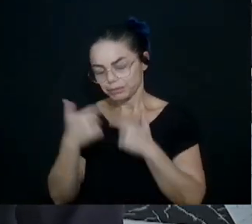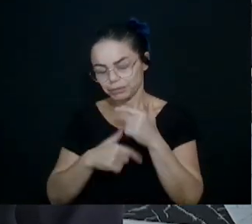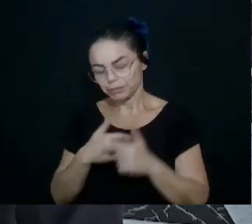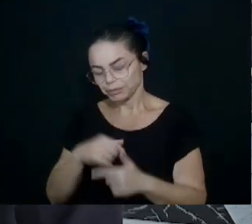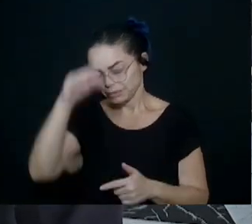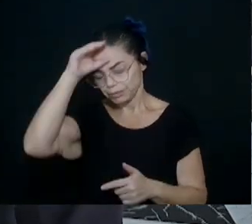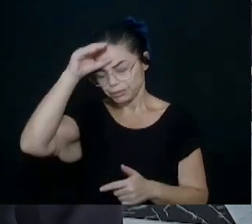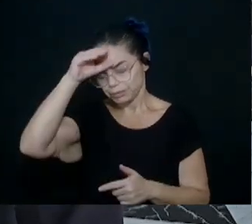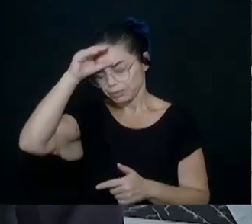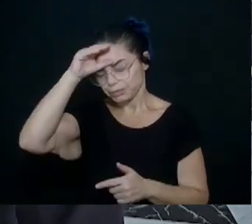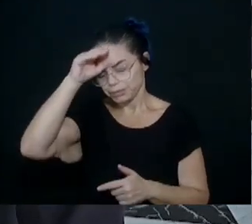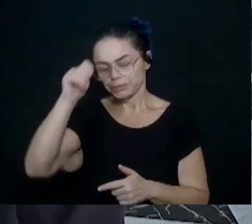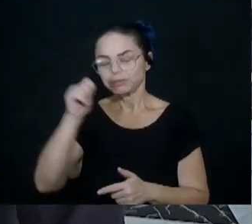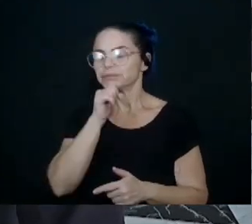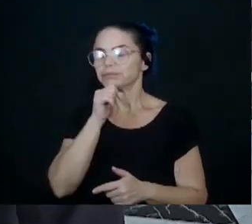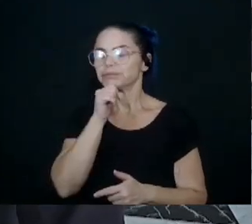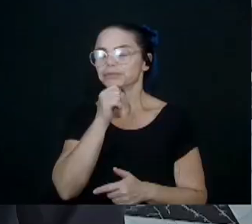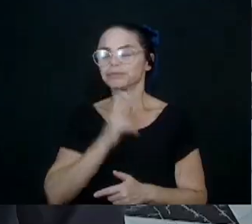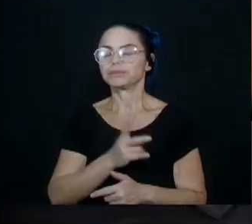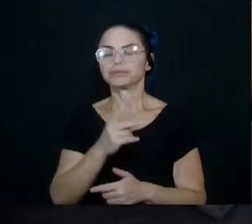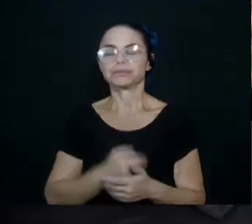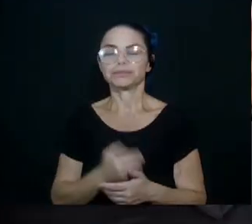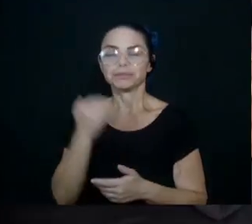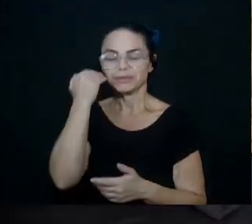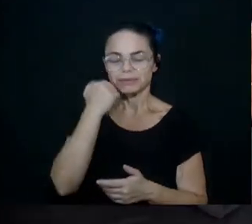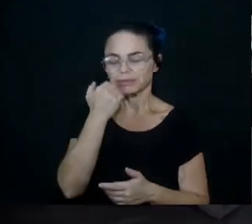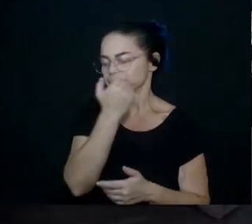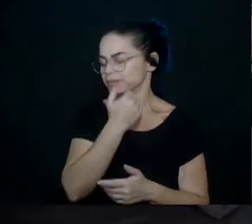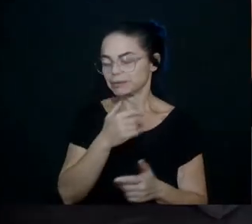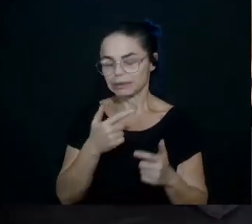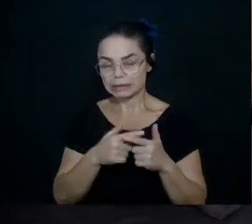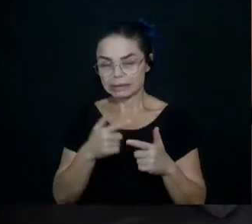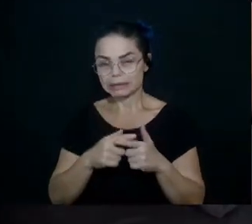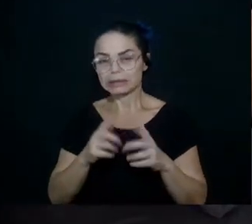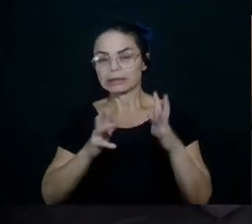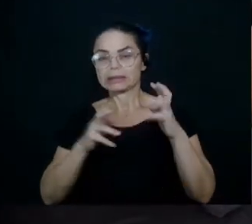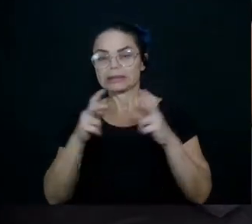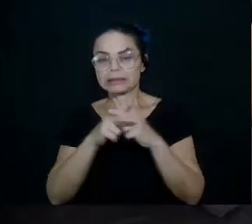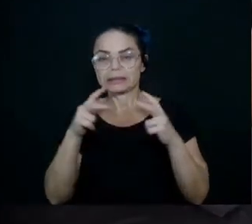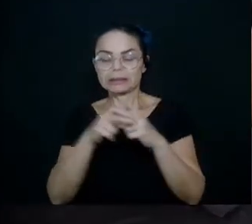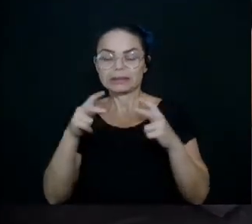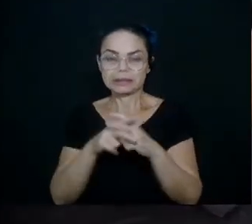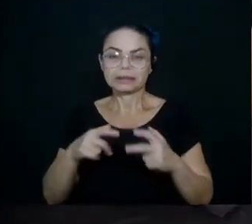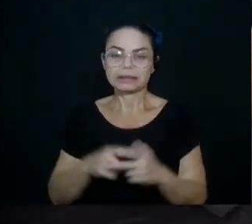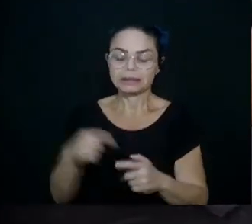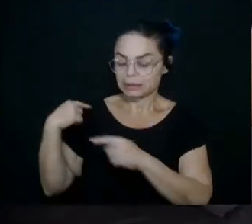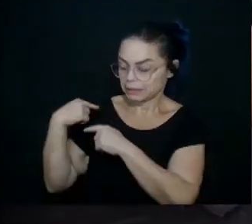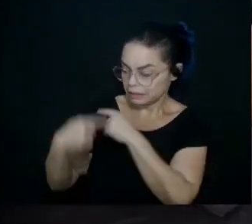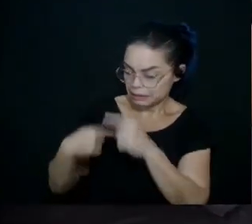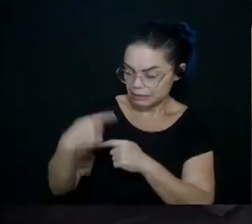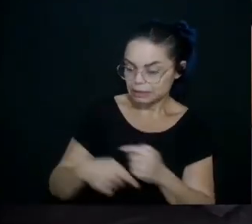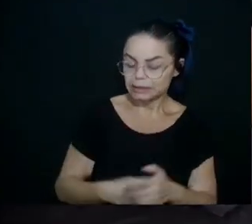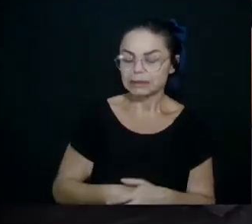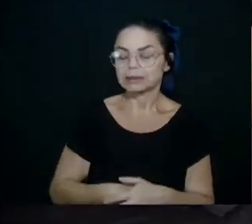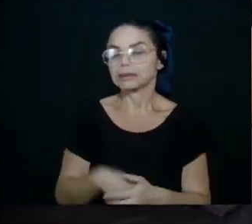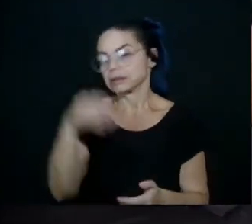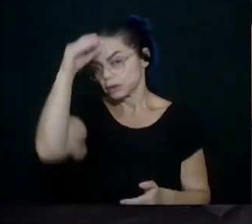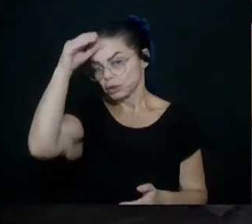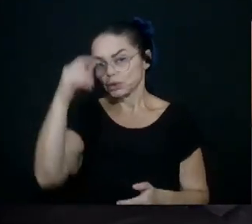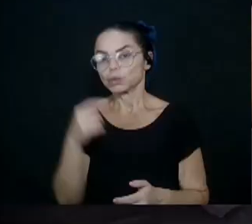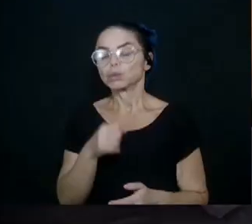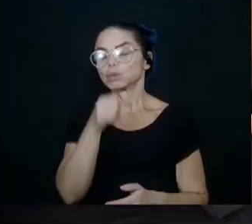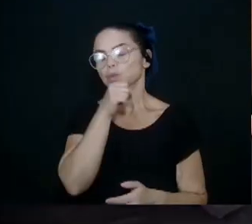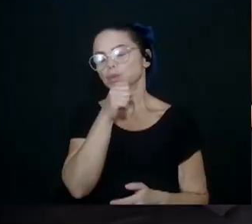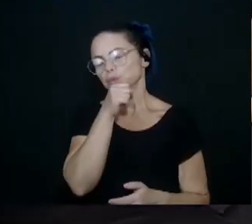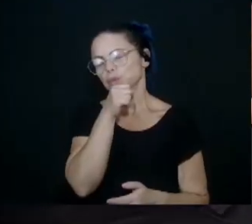barbeiro, e a gente teve alguns desentendimentos por causa do conflito de gerações. Meu tio é um pouco mais velho que eu, na época eu tinha uns